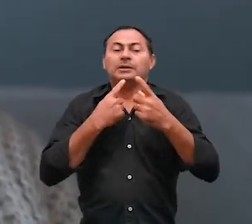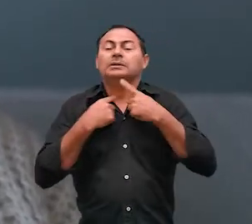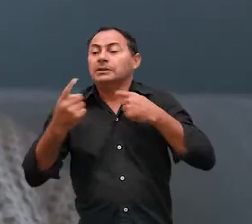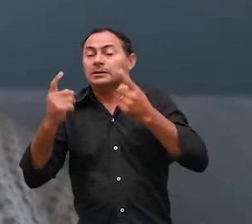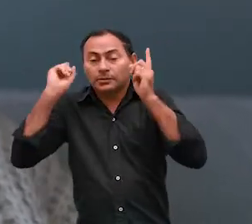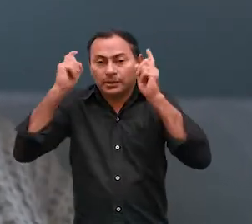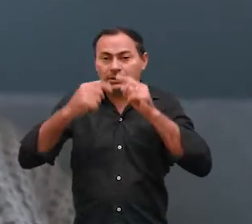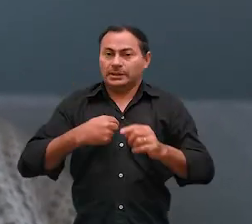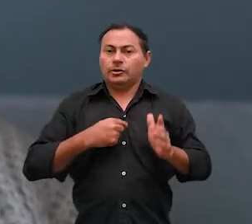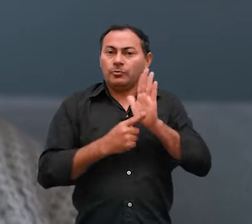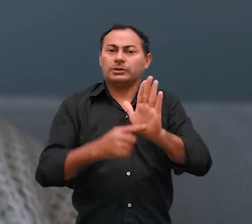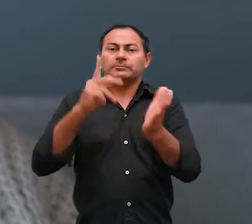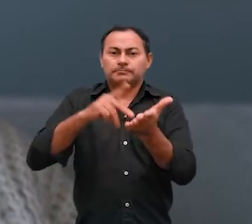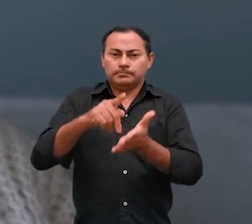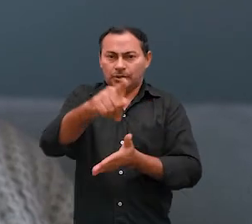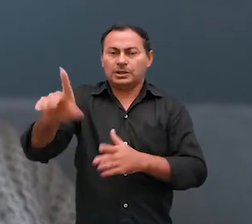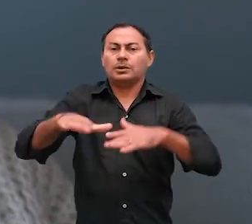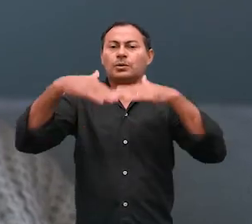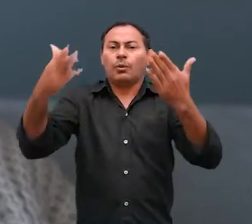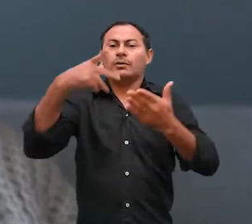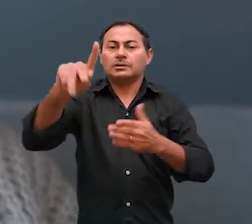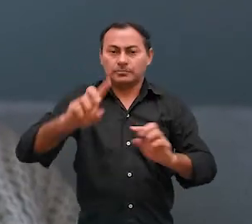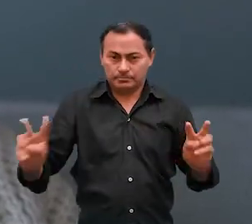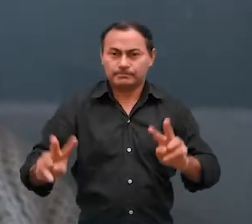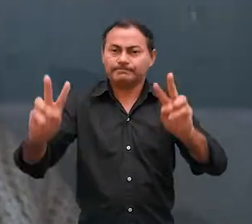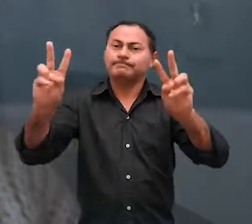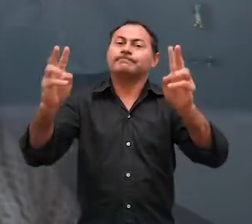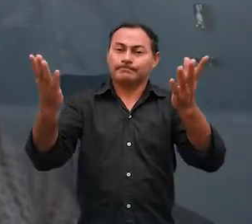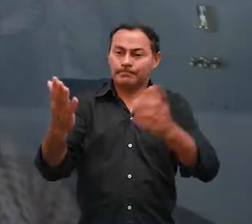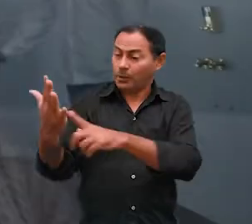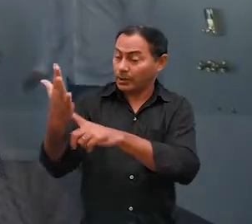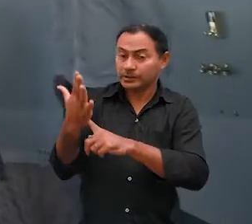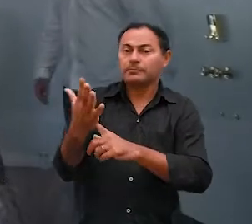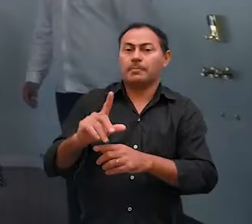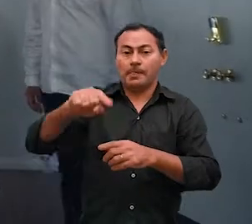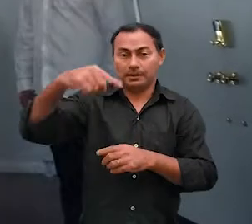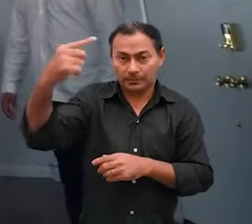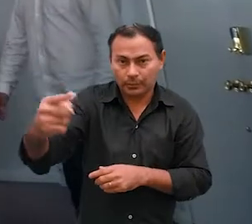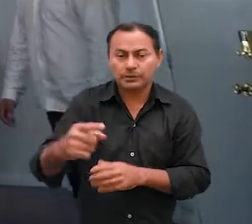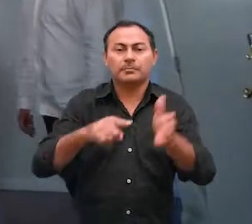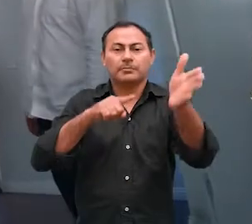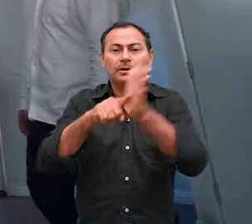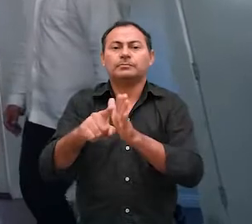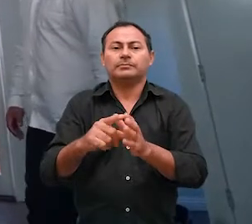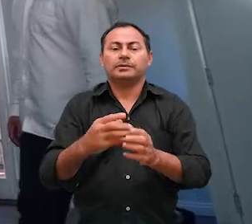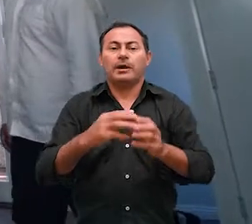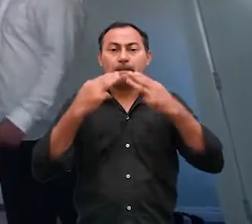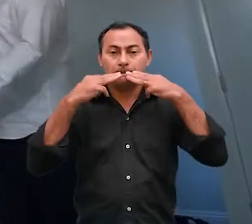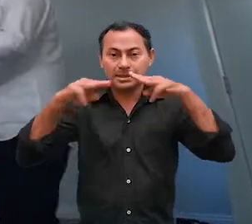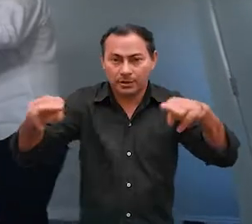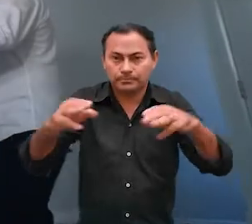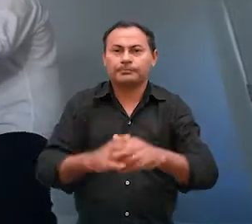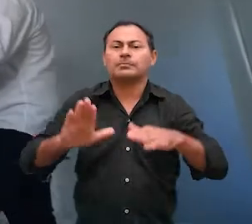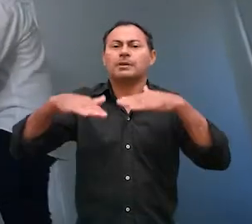mostrarei o que é realmente importante e quais são os seus valores a seguir vem a pergunta sobre